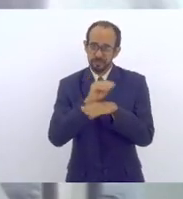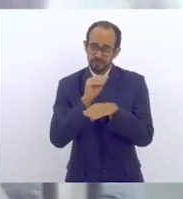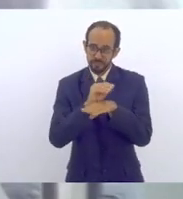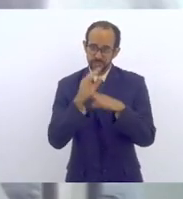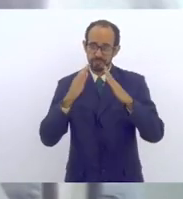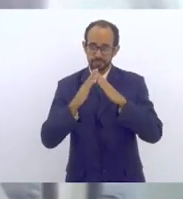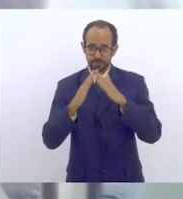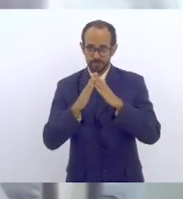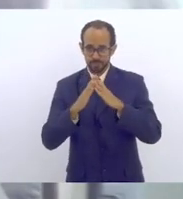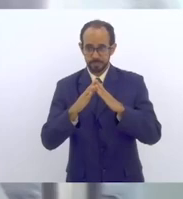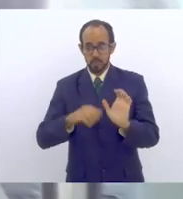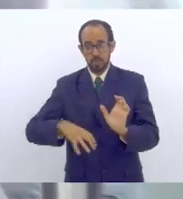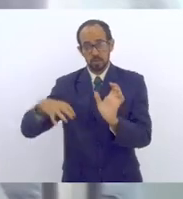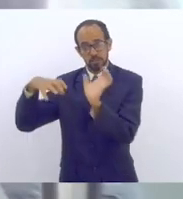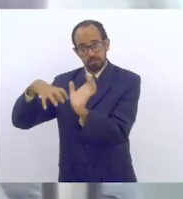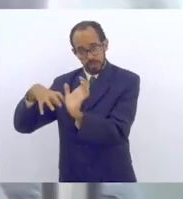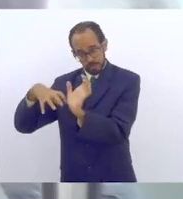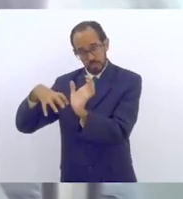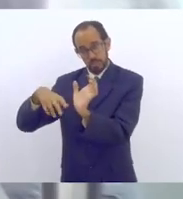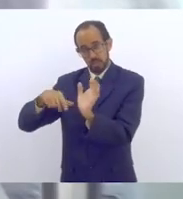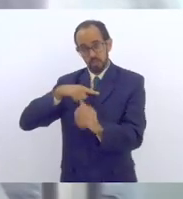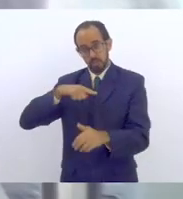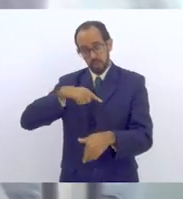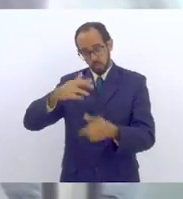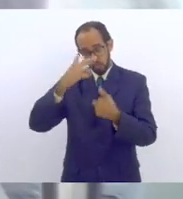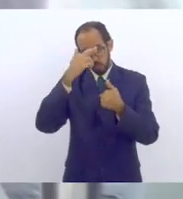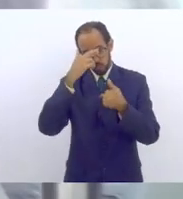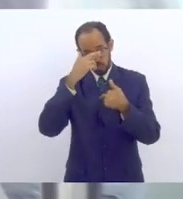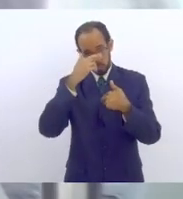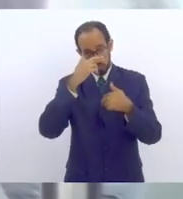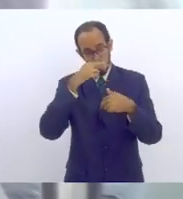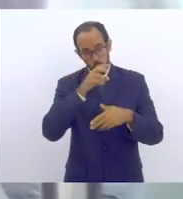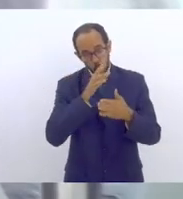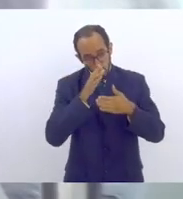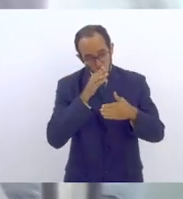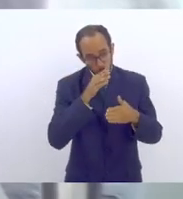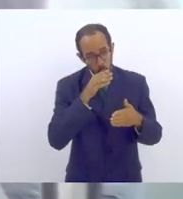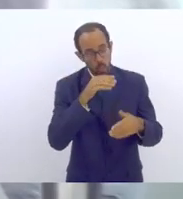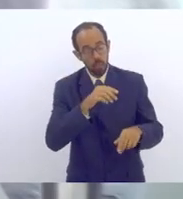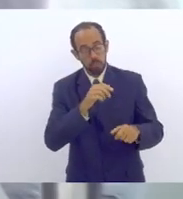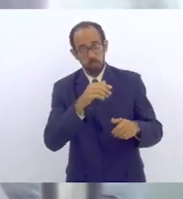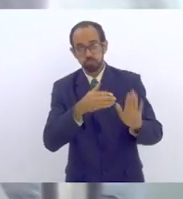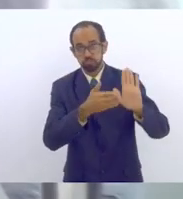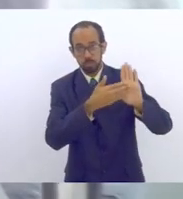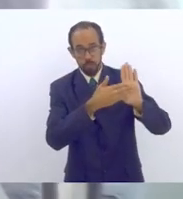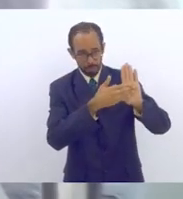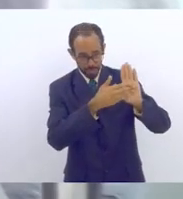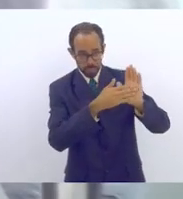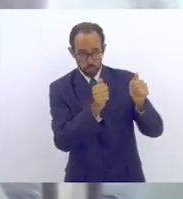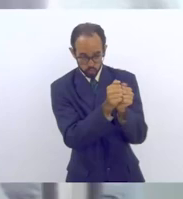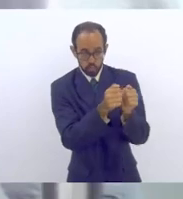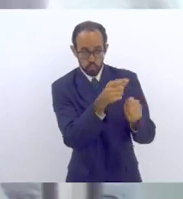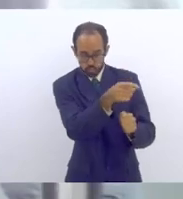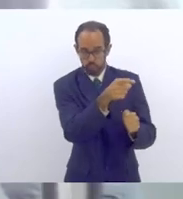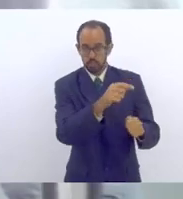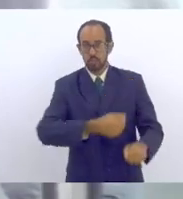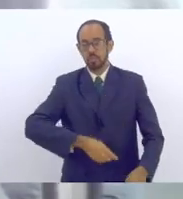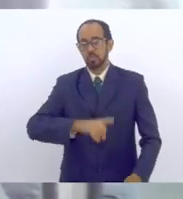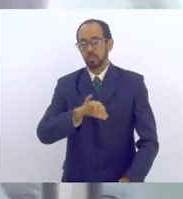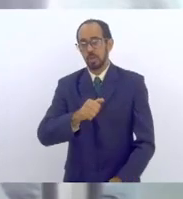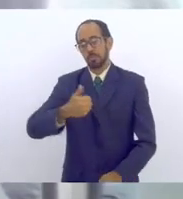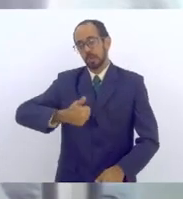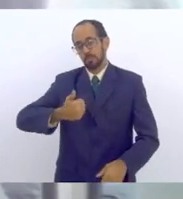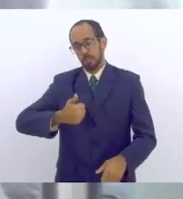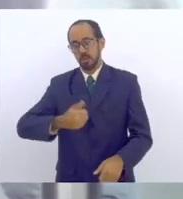tem um compromisso contigo compromisso com a nossa equipe da gente ter essa luta você sabe que no dia primeiro eu vou dar o primeiro passo eu vou presidir